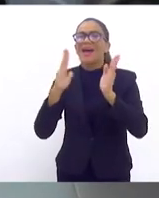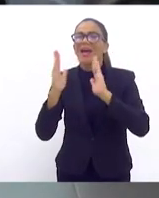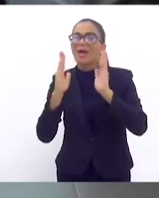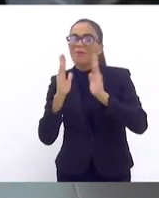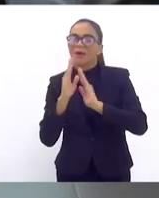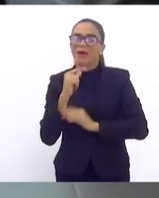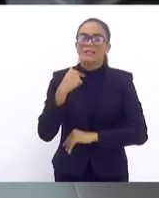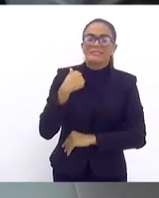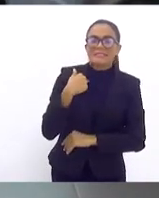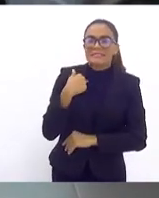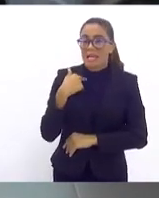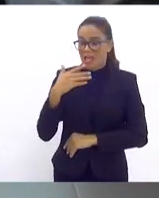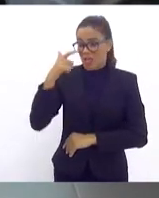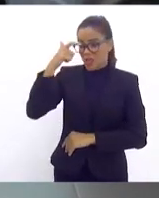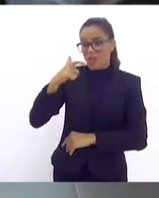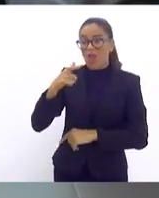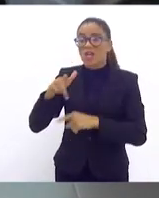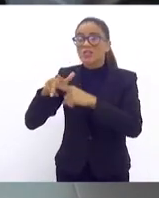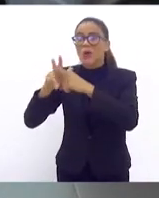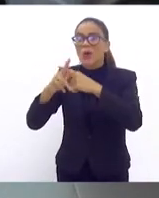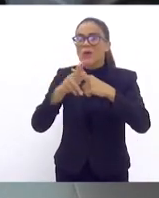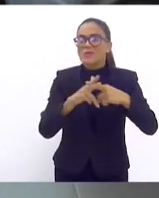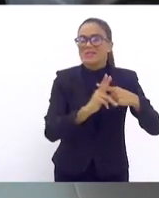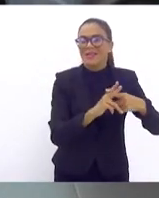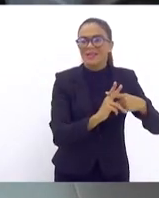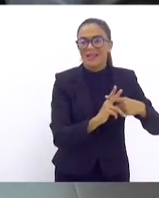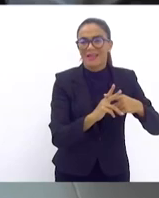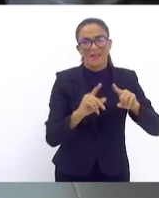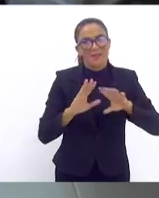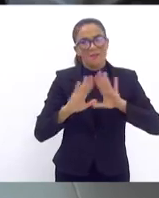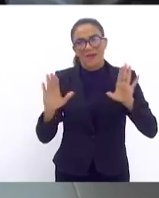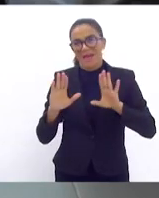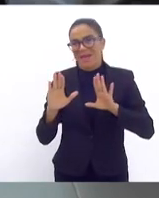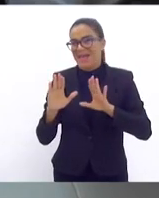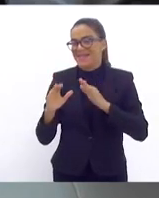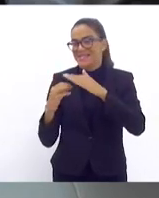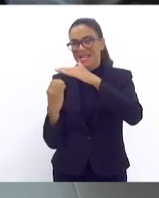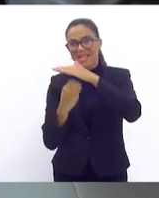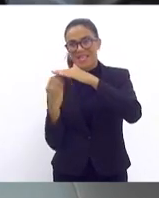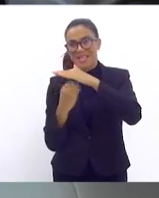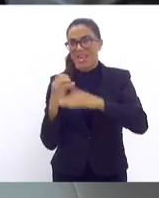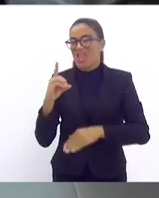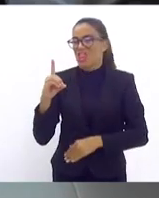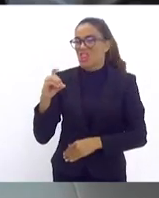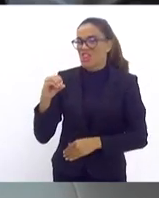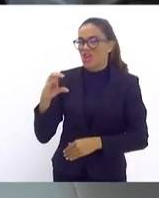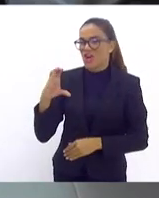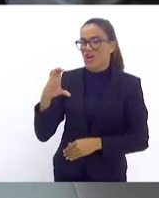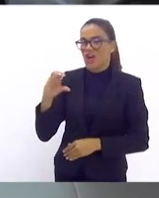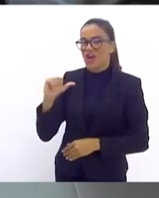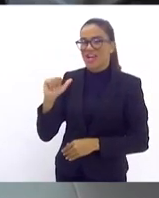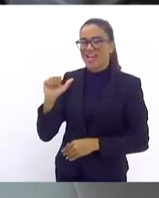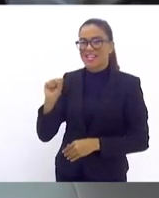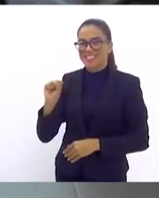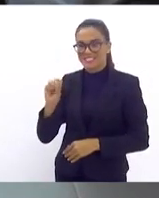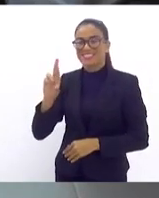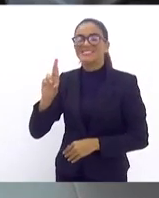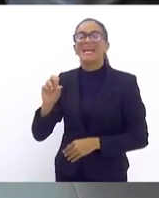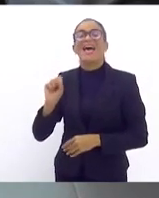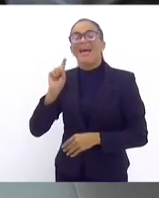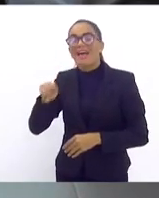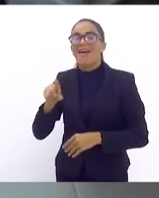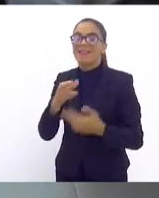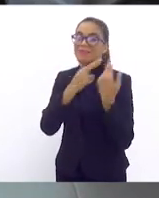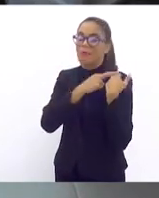possibilidade da responsabilidade de docas, mas a companhia docas é gestora do porto. Ali a responsabilidade